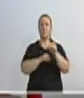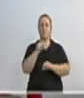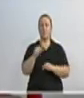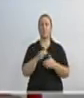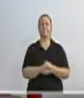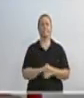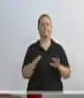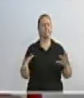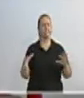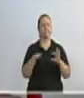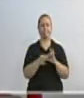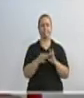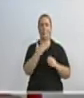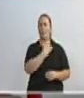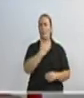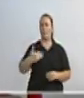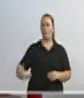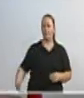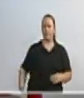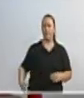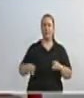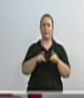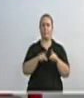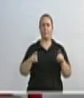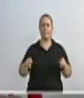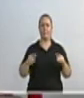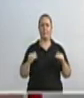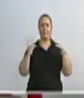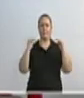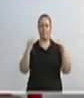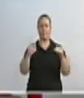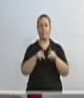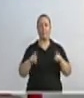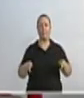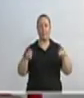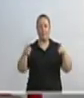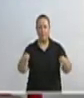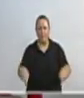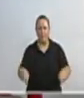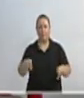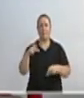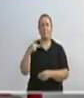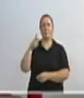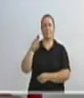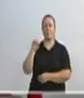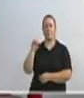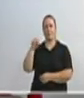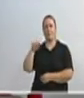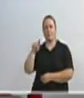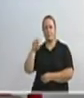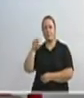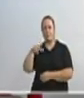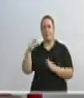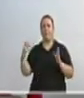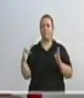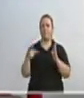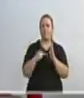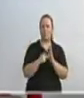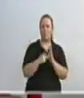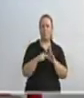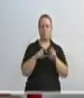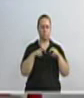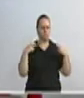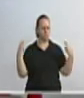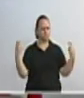resolver. Procuradoria-Geral, Progem, Secretaria de Planejamento, FAEMA, PROCON, enfim, todos sentarem numa mesa redonda lá